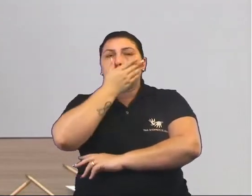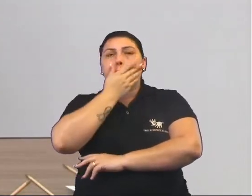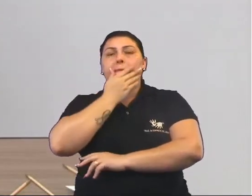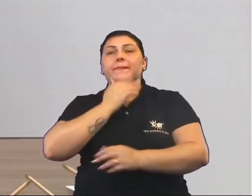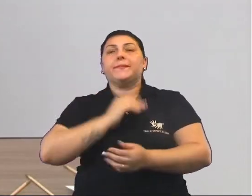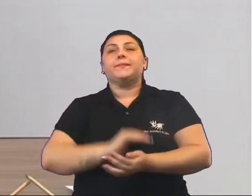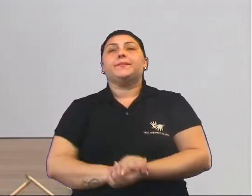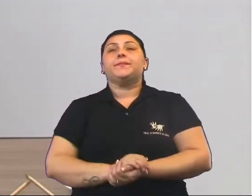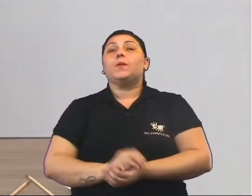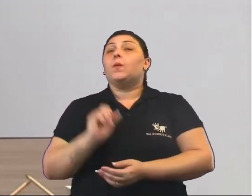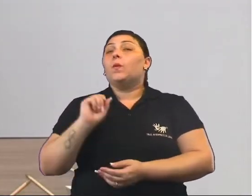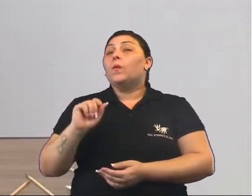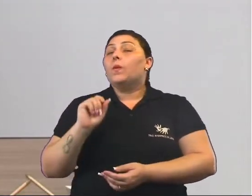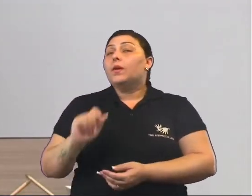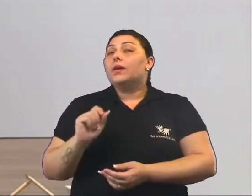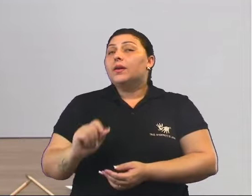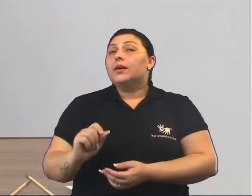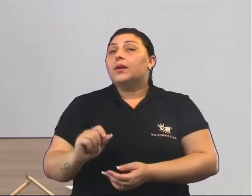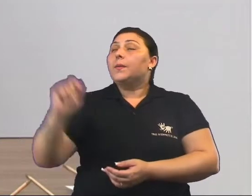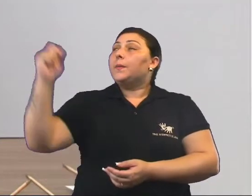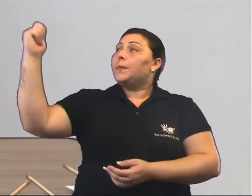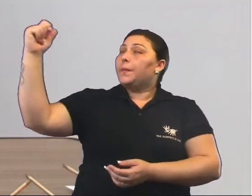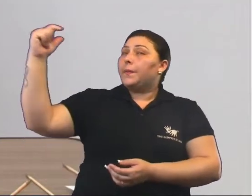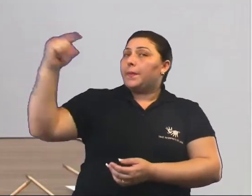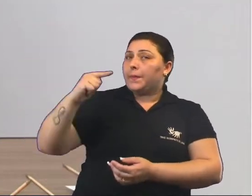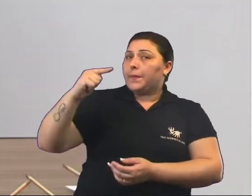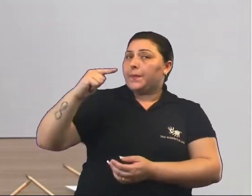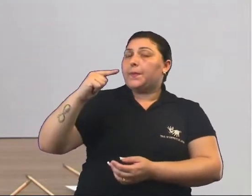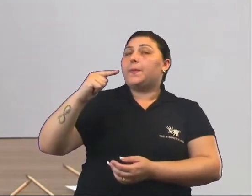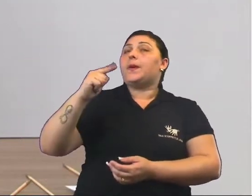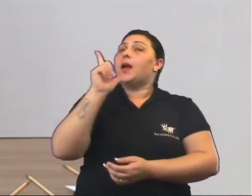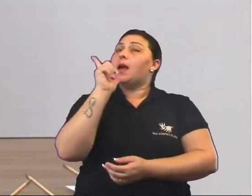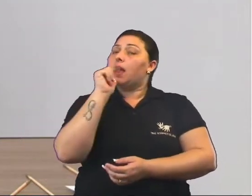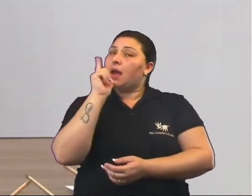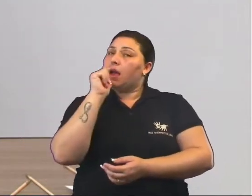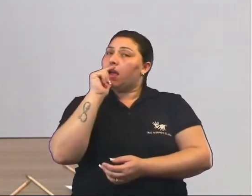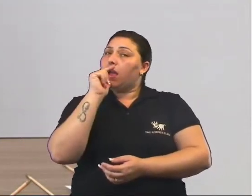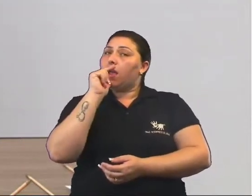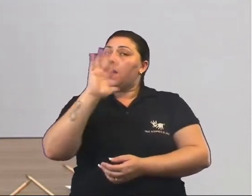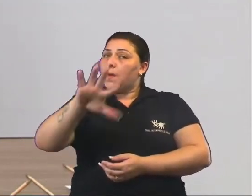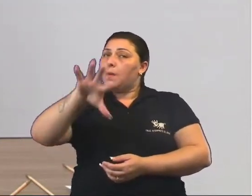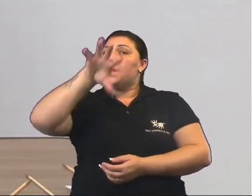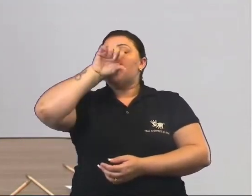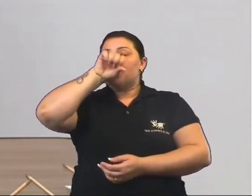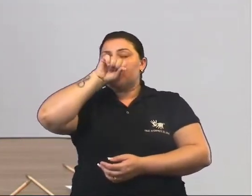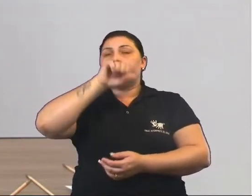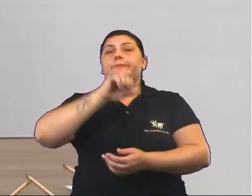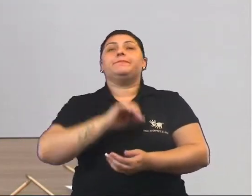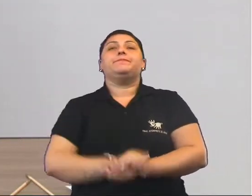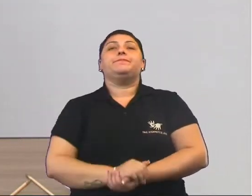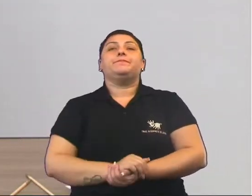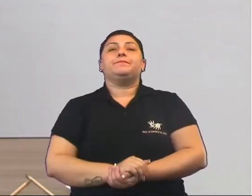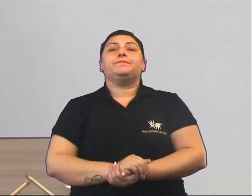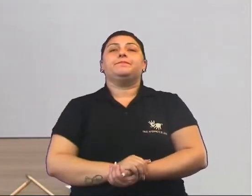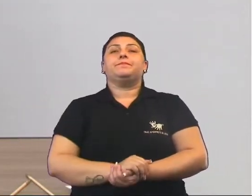bonita? Foi o quê? Foi a luz solar, a água e o ar, isso mesmo.